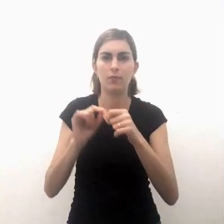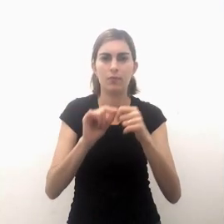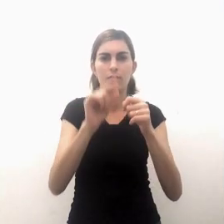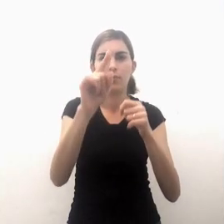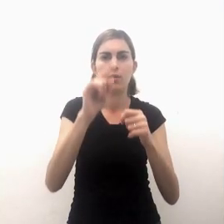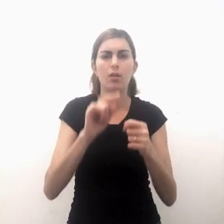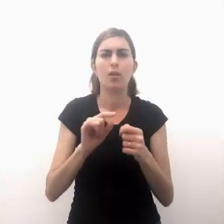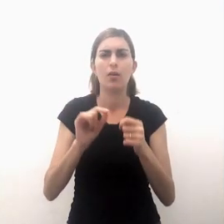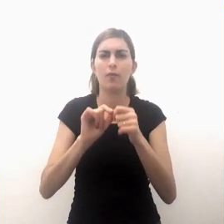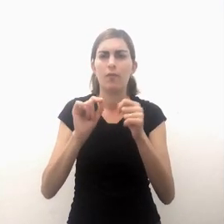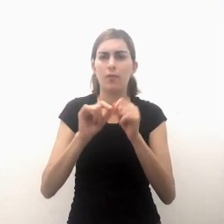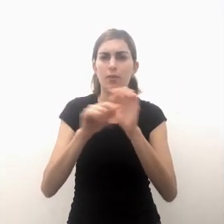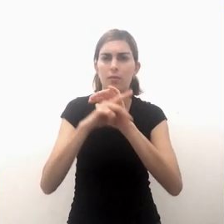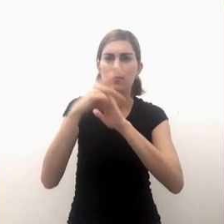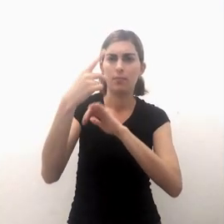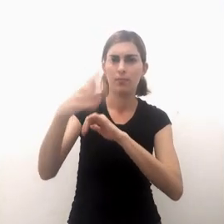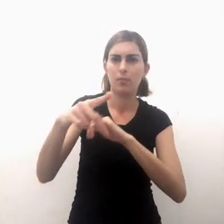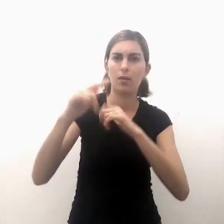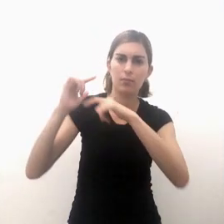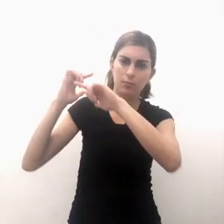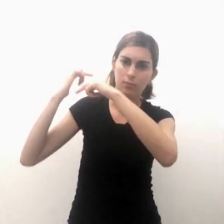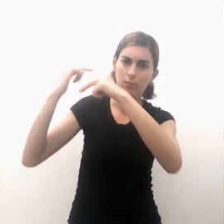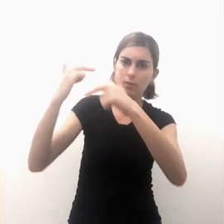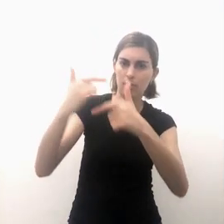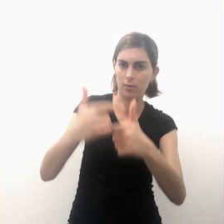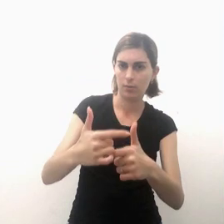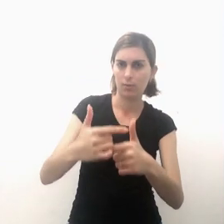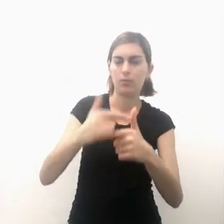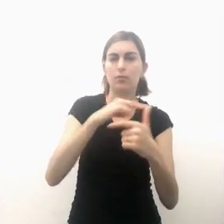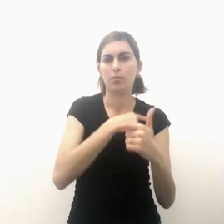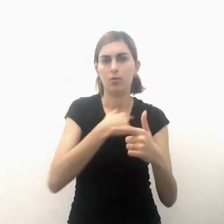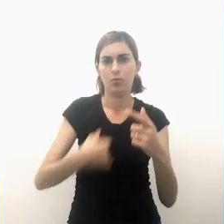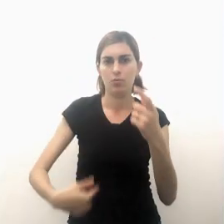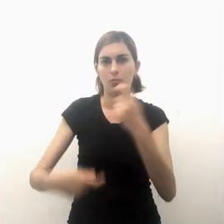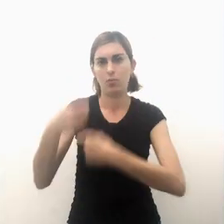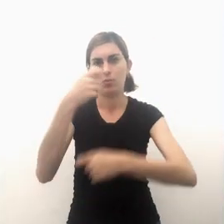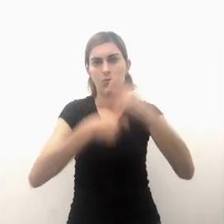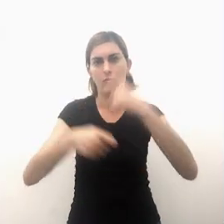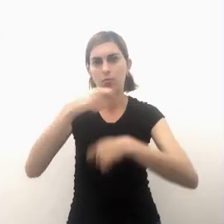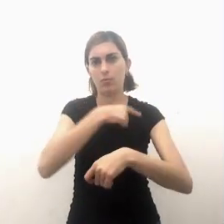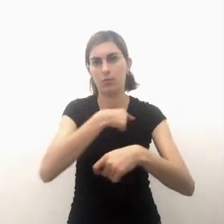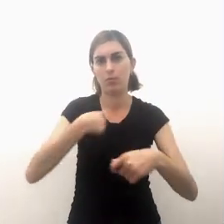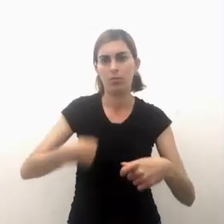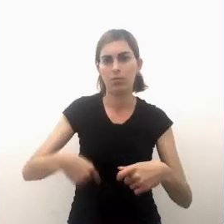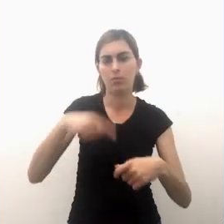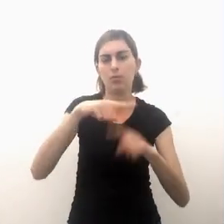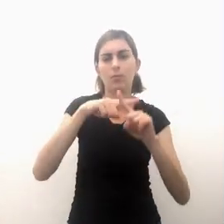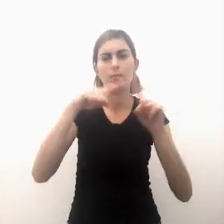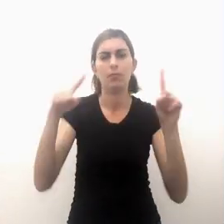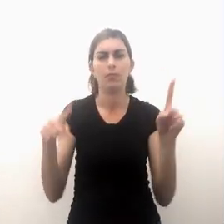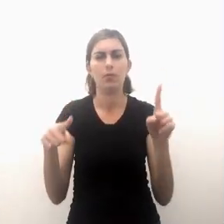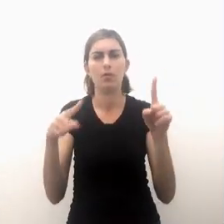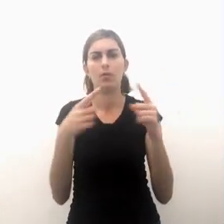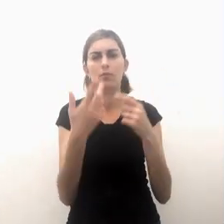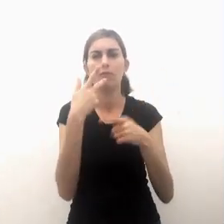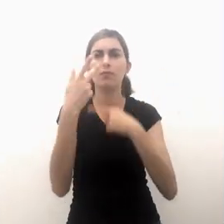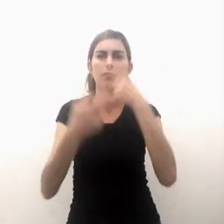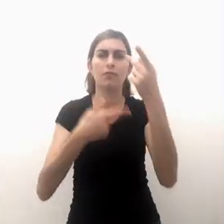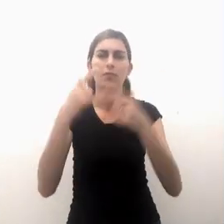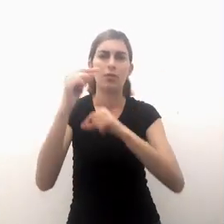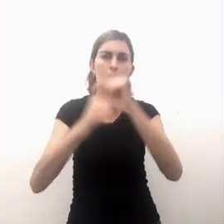que faz parte da tradição, faz parte do comércio chinês. Okay? Mas vamos falar um pouco